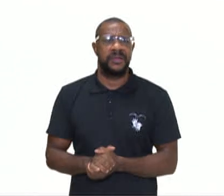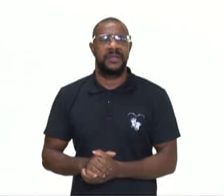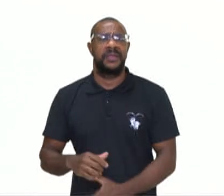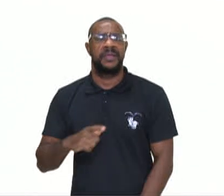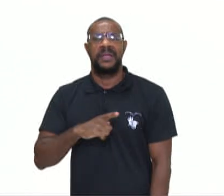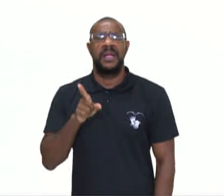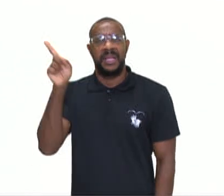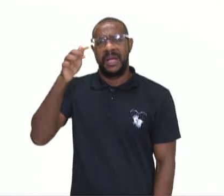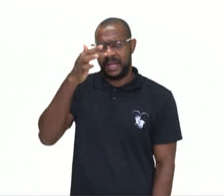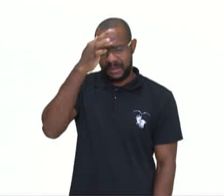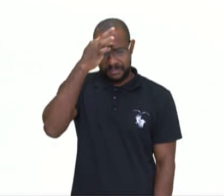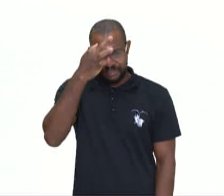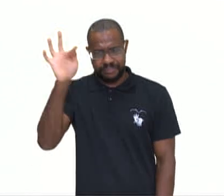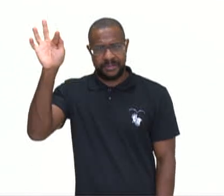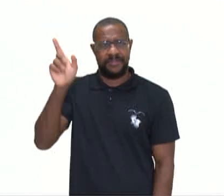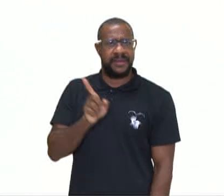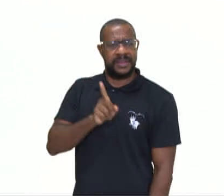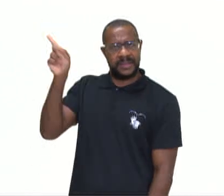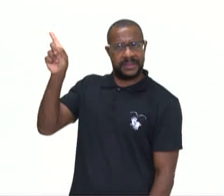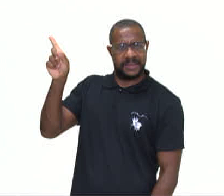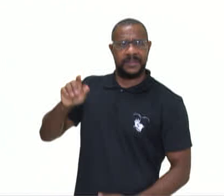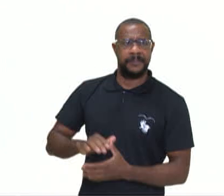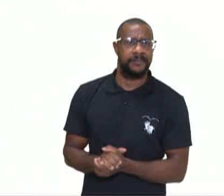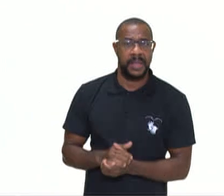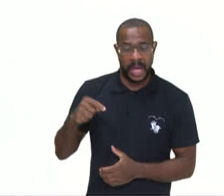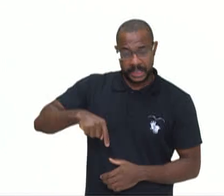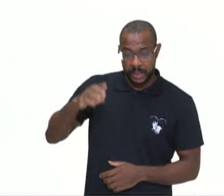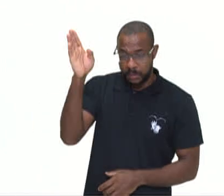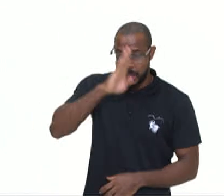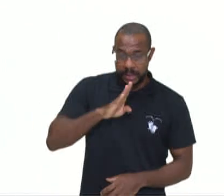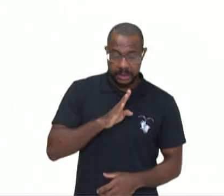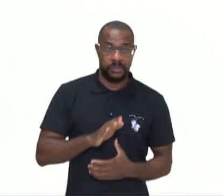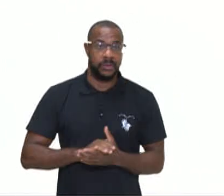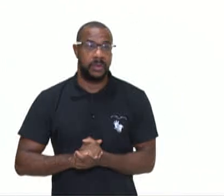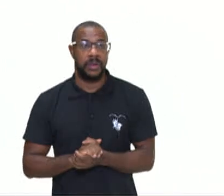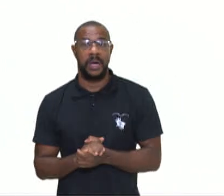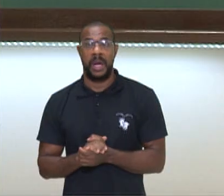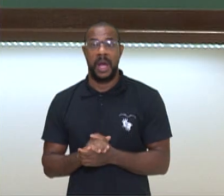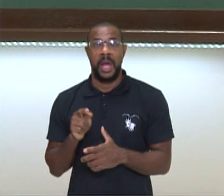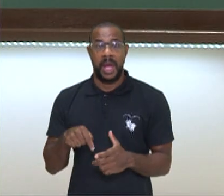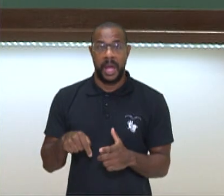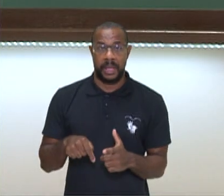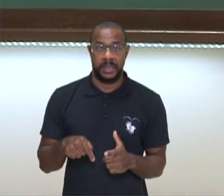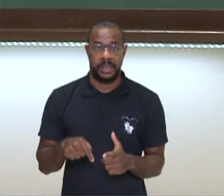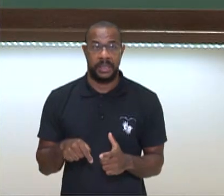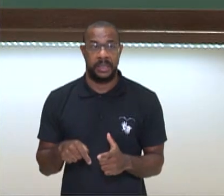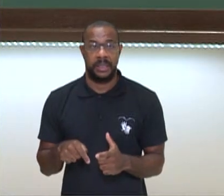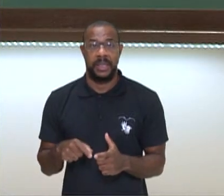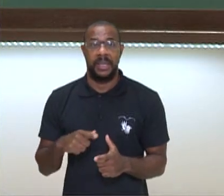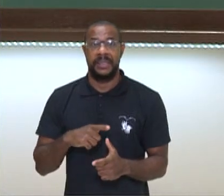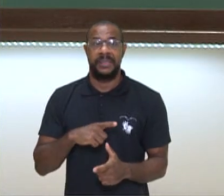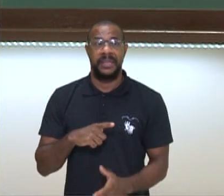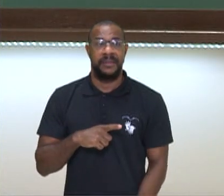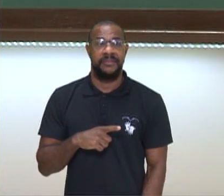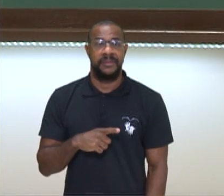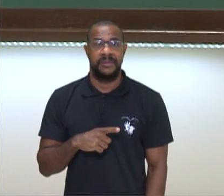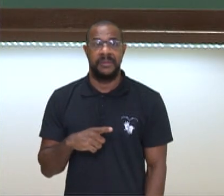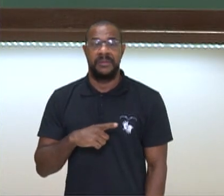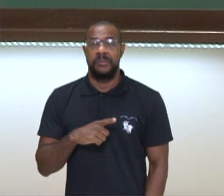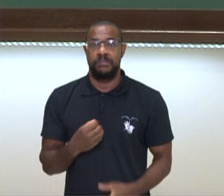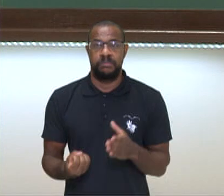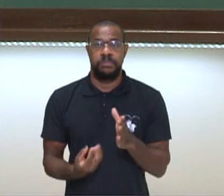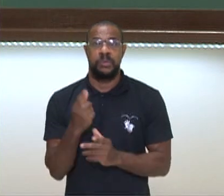ao realismo e naturalismo. Quando chegou aqui no Brasil, ele se opôs muito ao